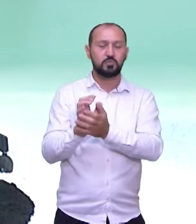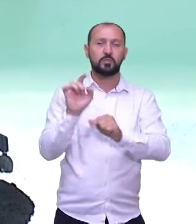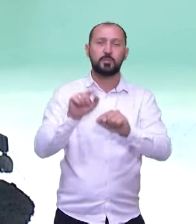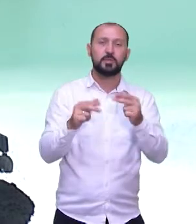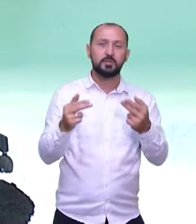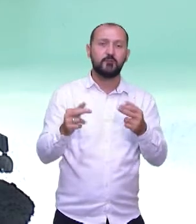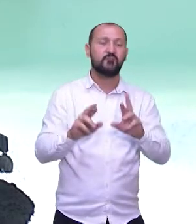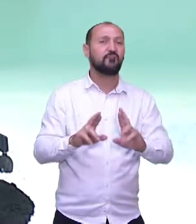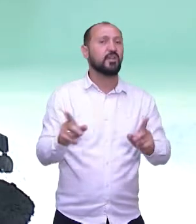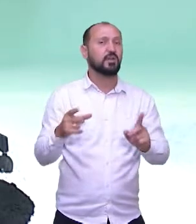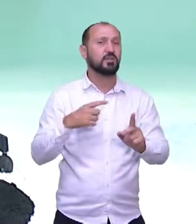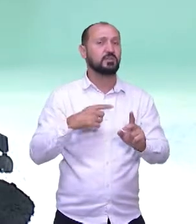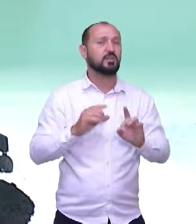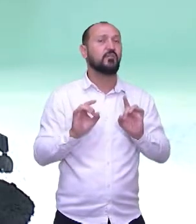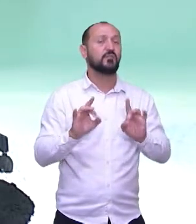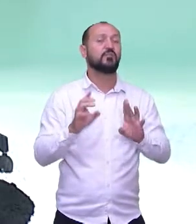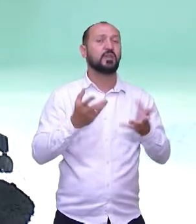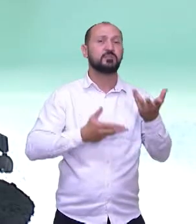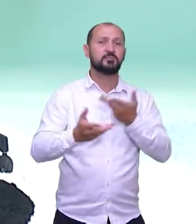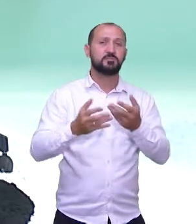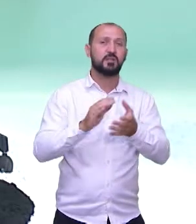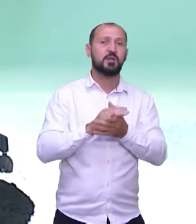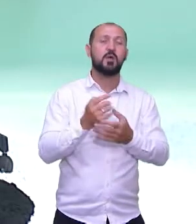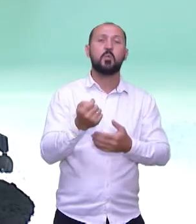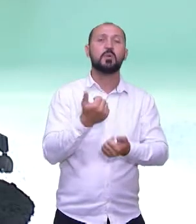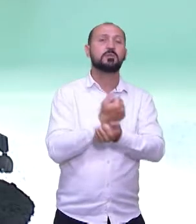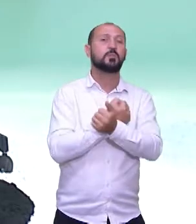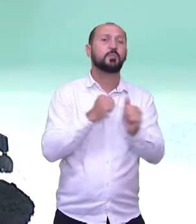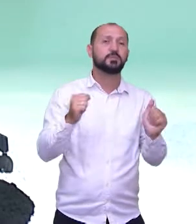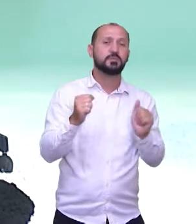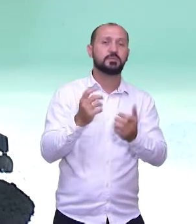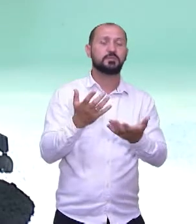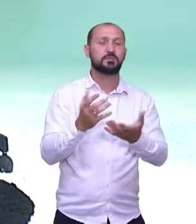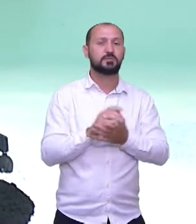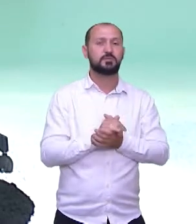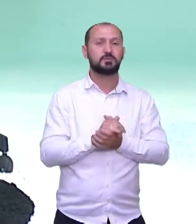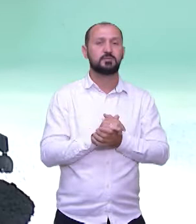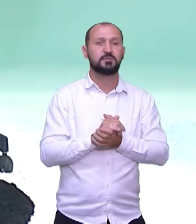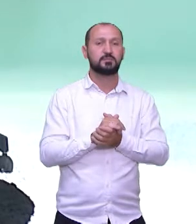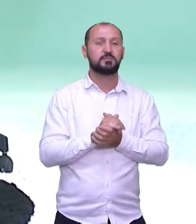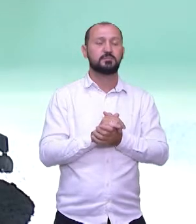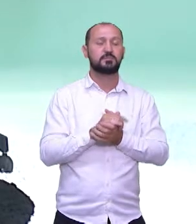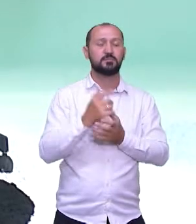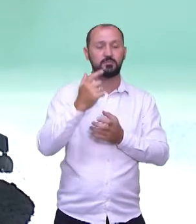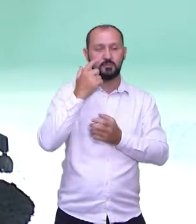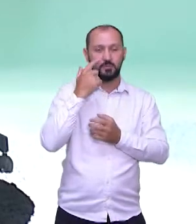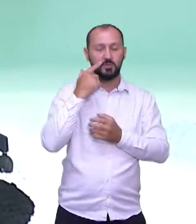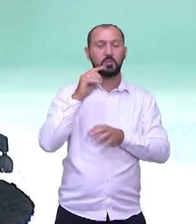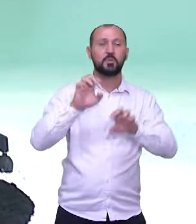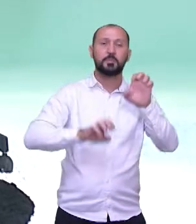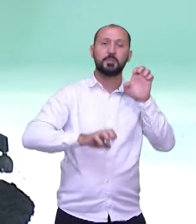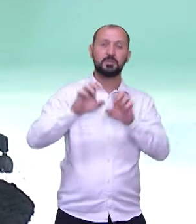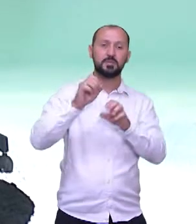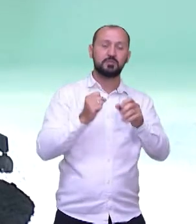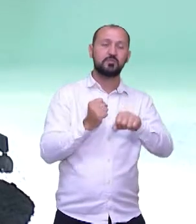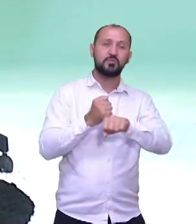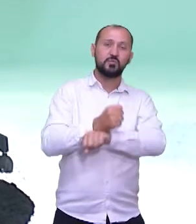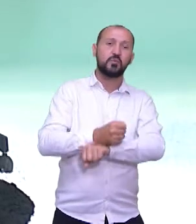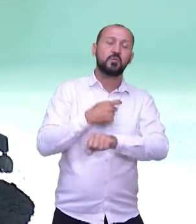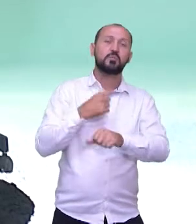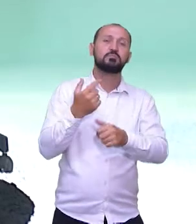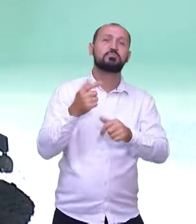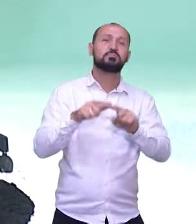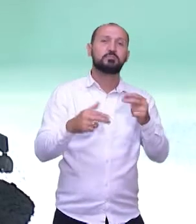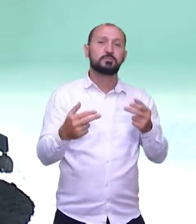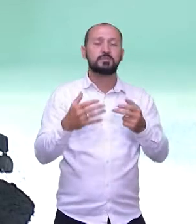produtos diferentes que são comercializados. Quer dizer, é praticamente impossível conhecer todo o rol, né? O empresário que se dedica a alguma